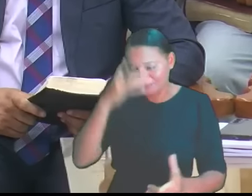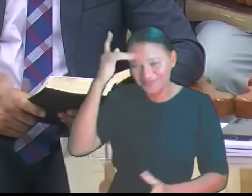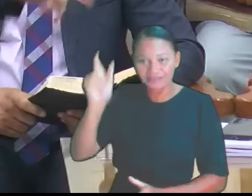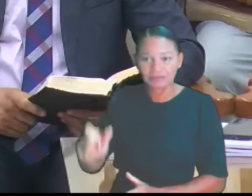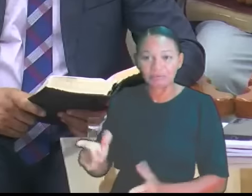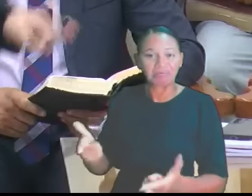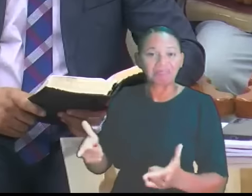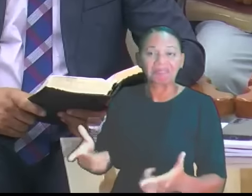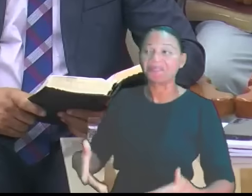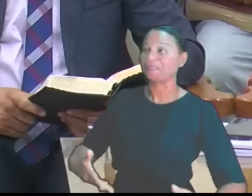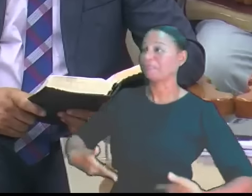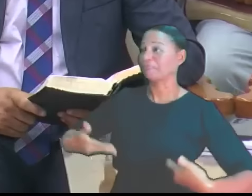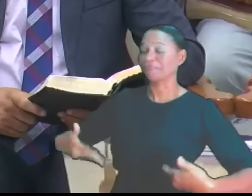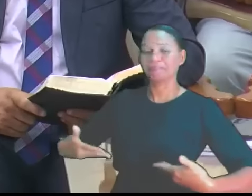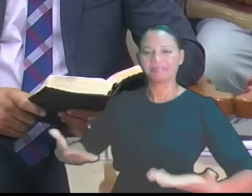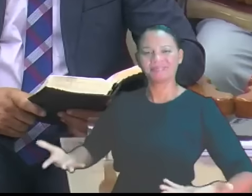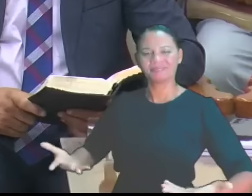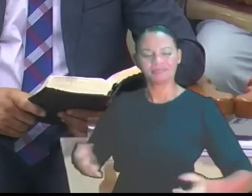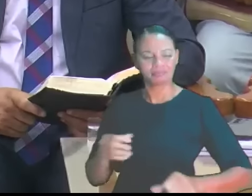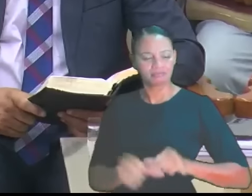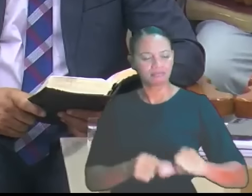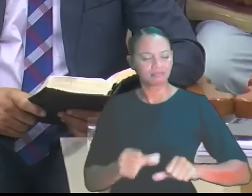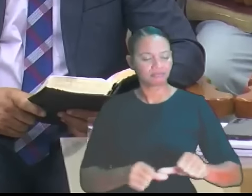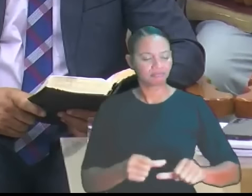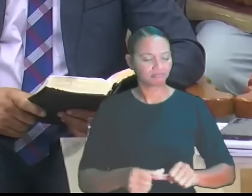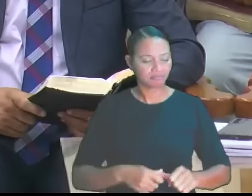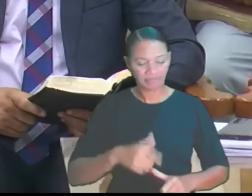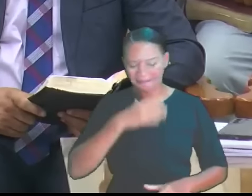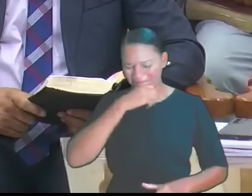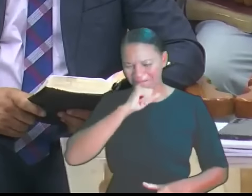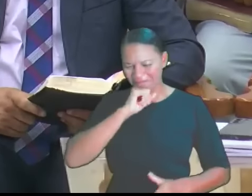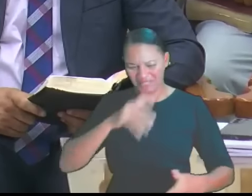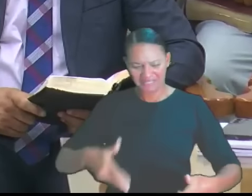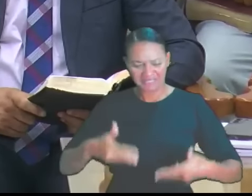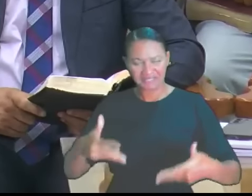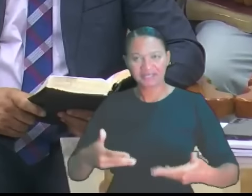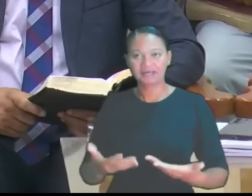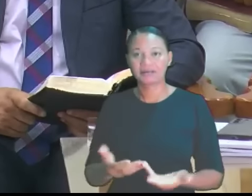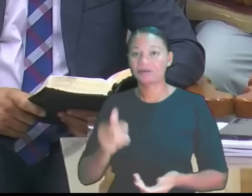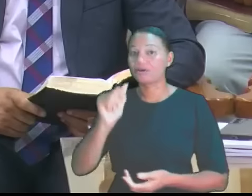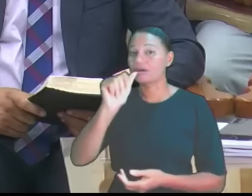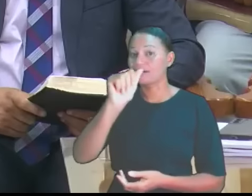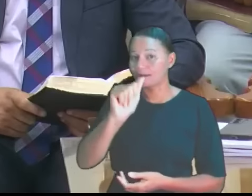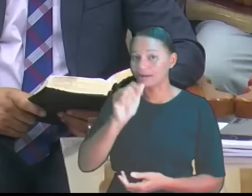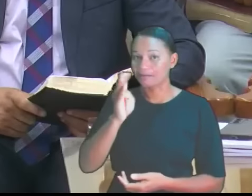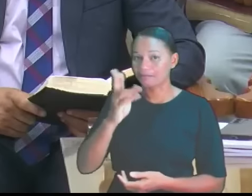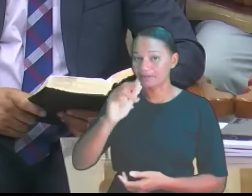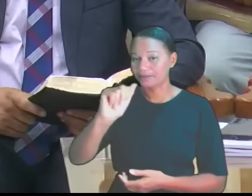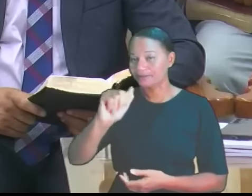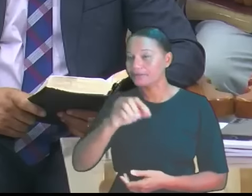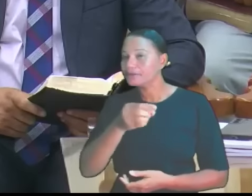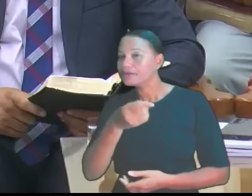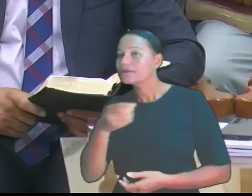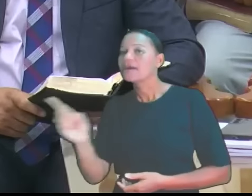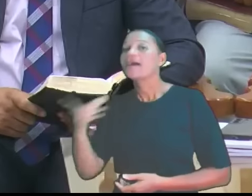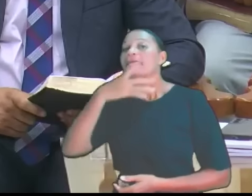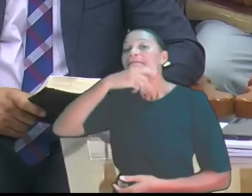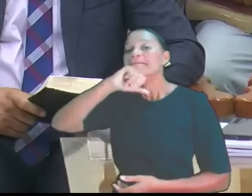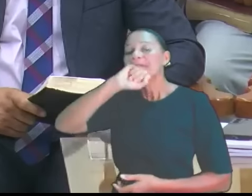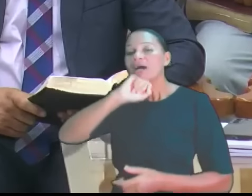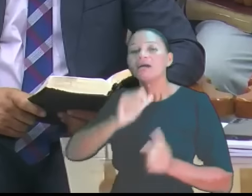Deus disse: vai mudar esse nome seu agora, não é pai exaltado não, o que é isso? Agora é Abraão, pai de